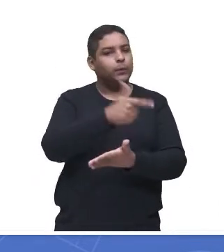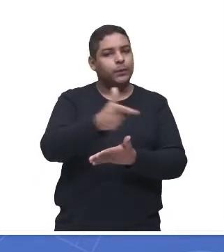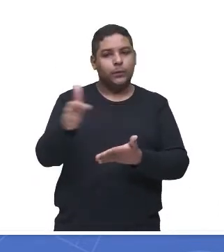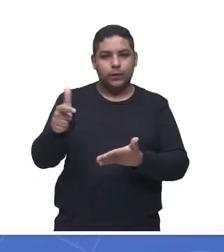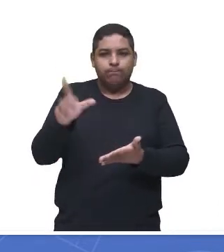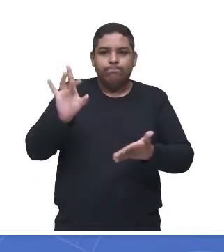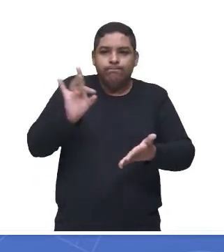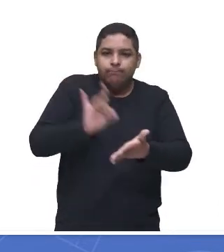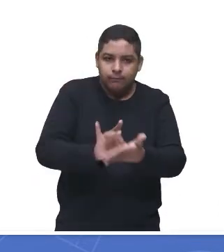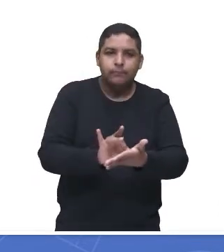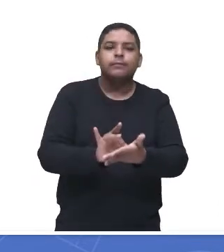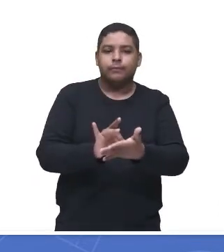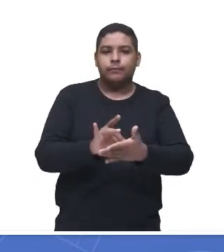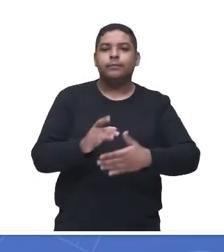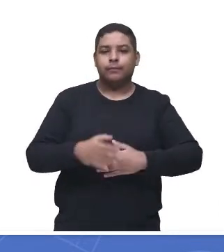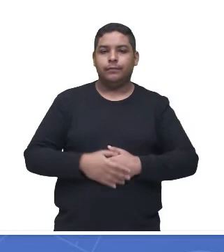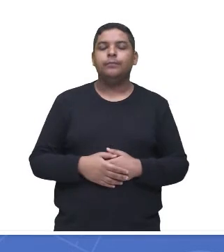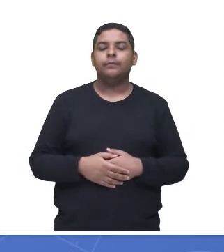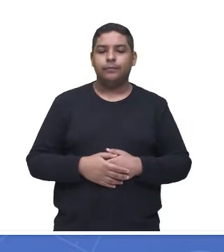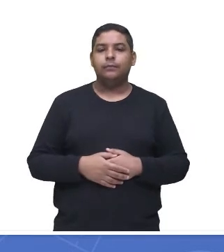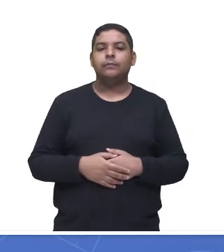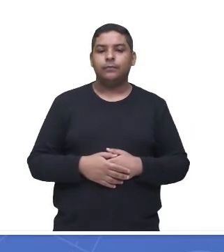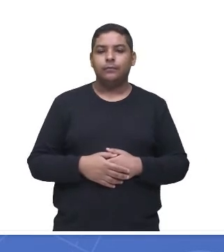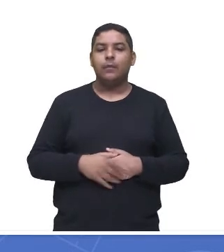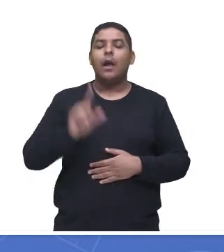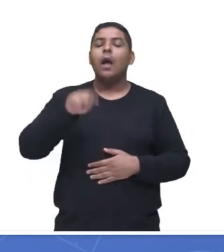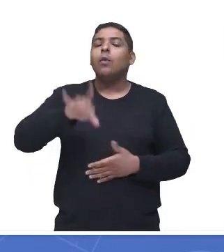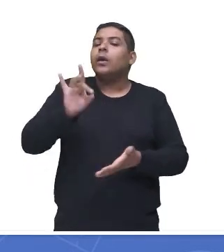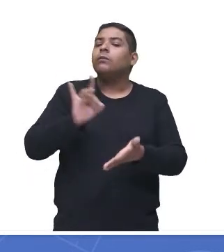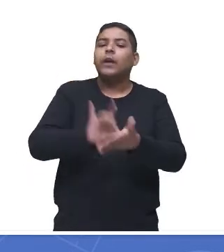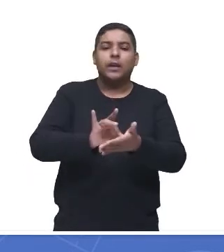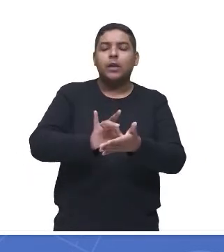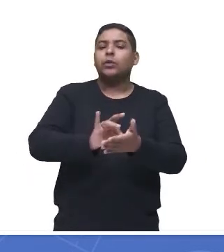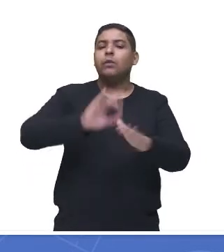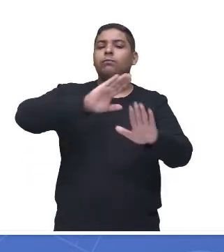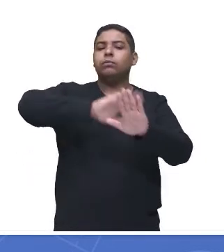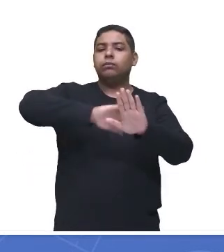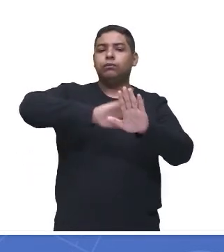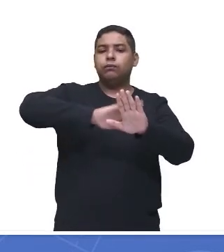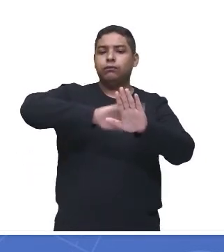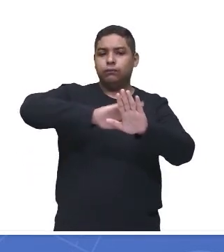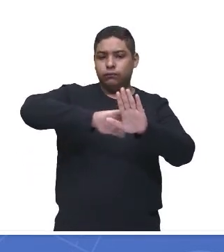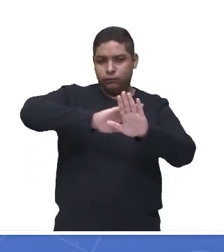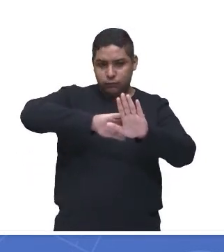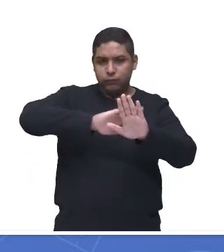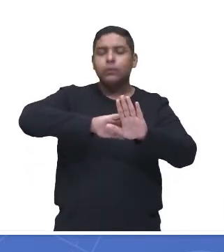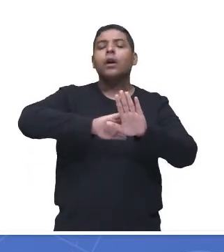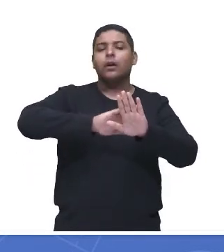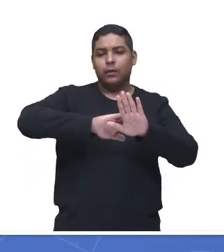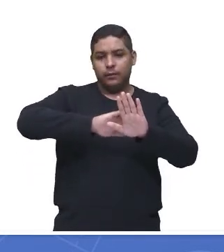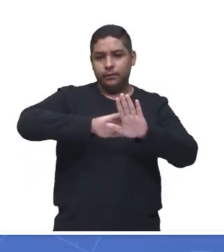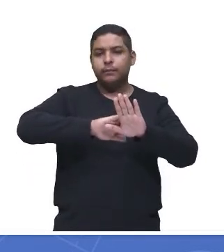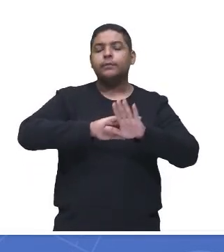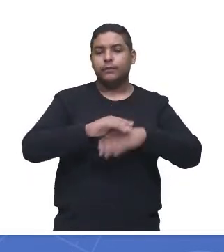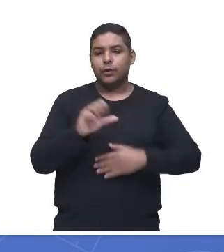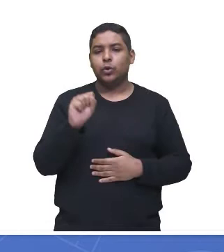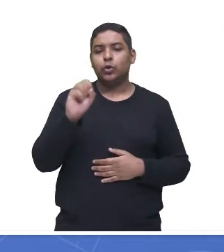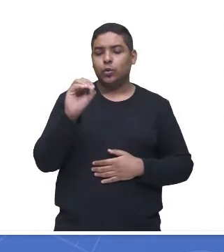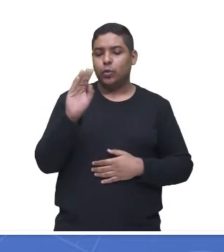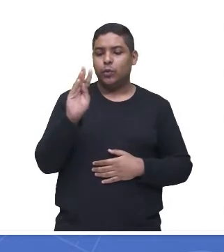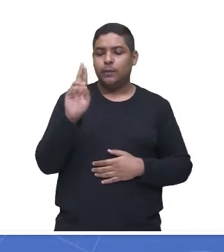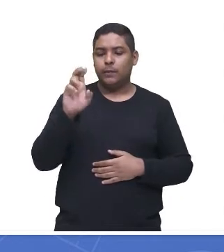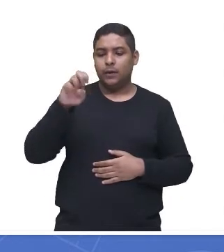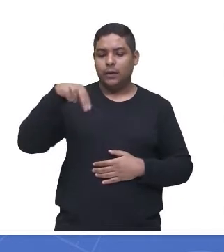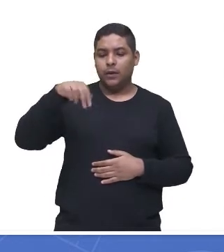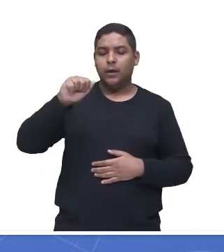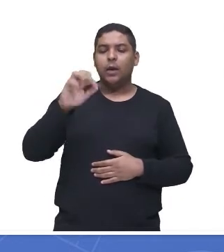exato, pois trata de uma verdade sobrenatural. E quando nós falamos de uma verdade sobrenatural, nós estamos